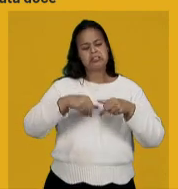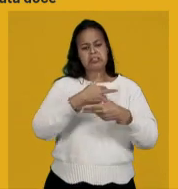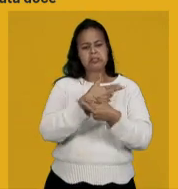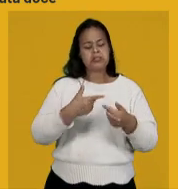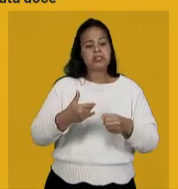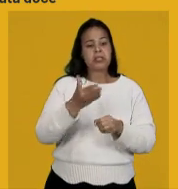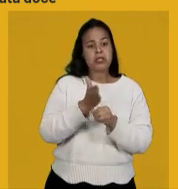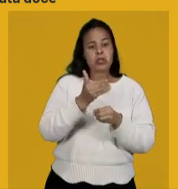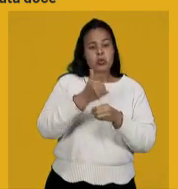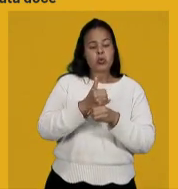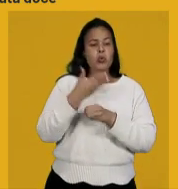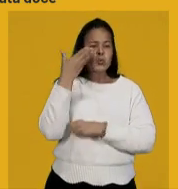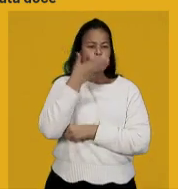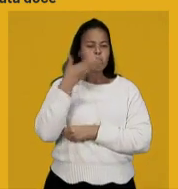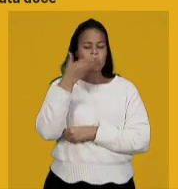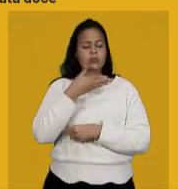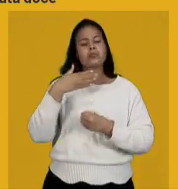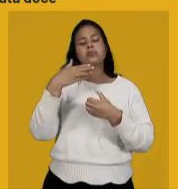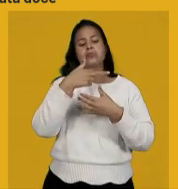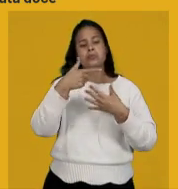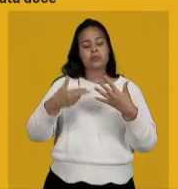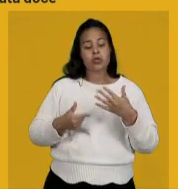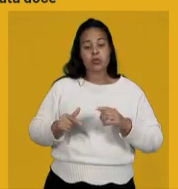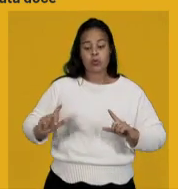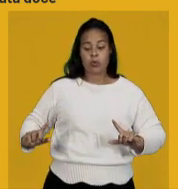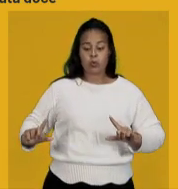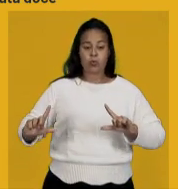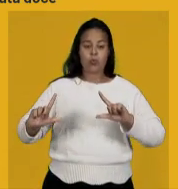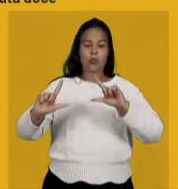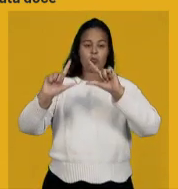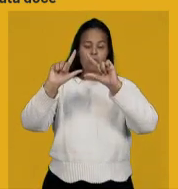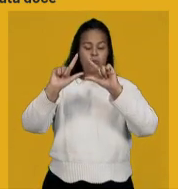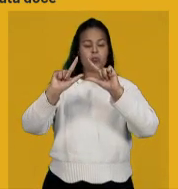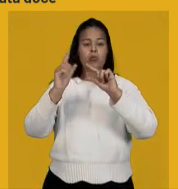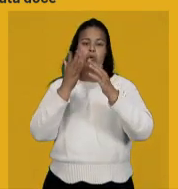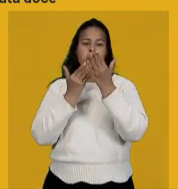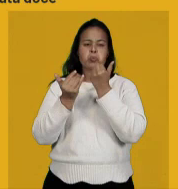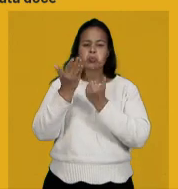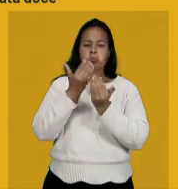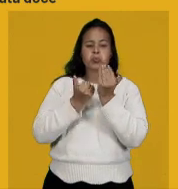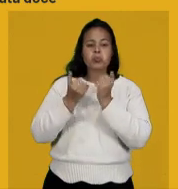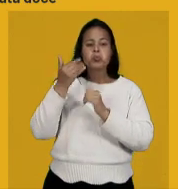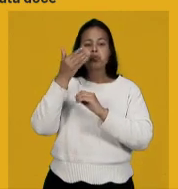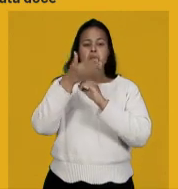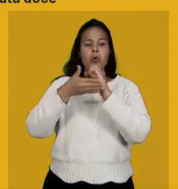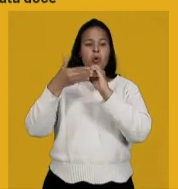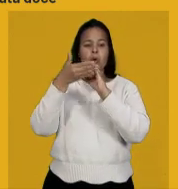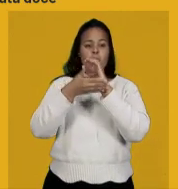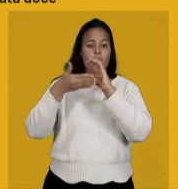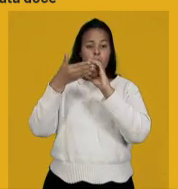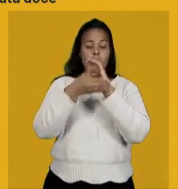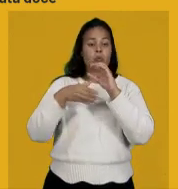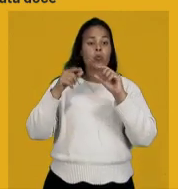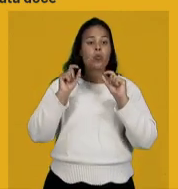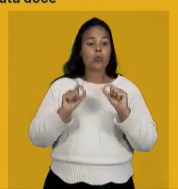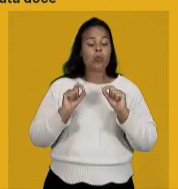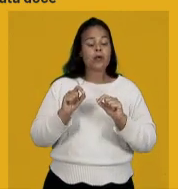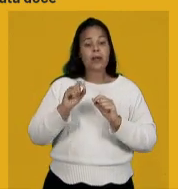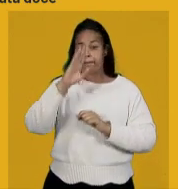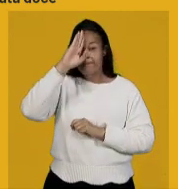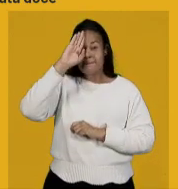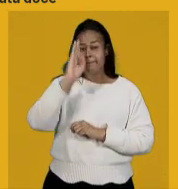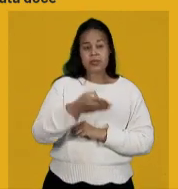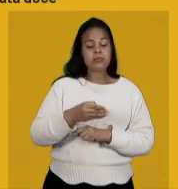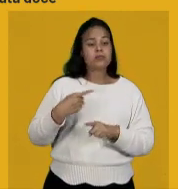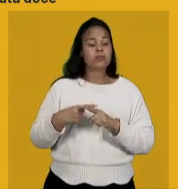batata doce, entre outros. Na pirâmide, o consumo desses, né, dos carboidratos é priorizado, pois são as